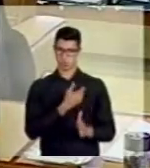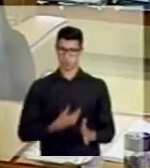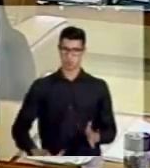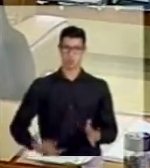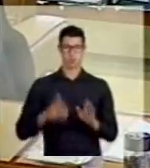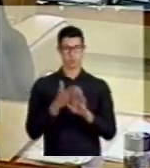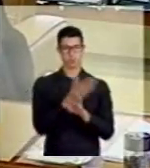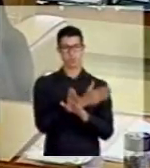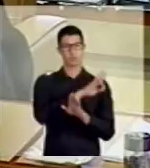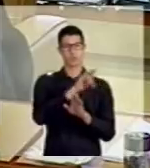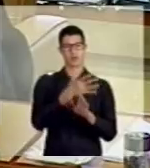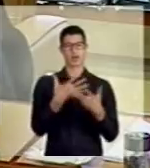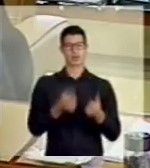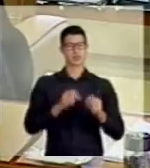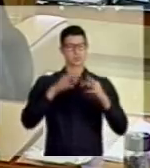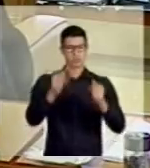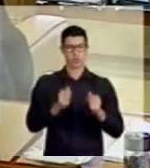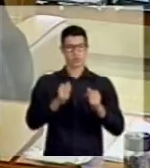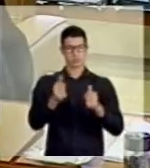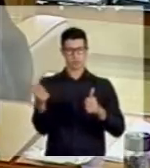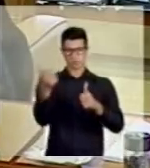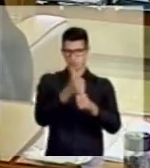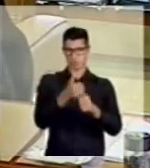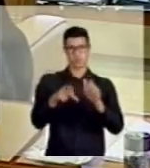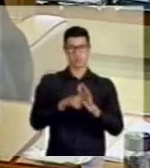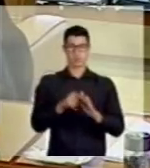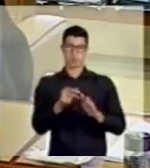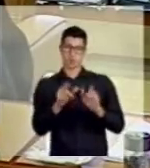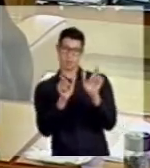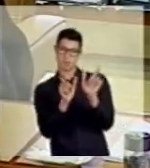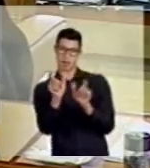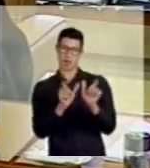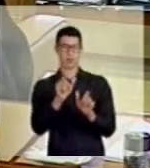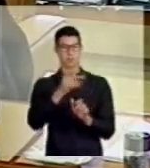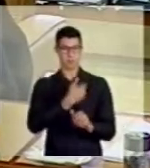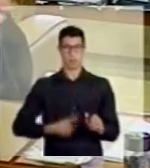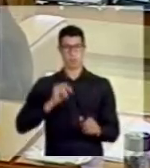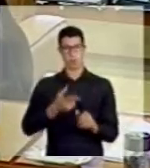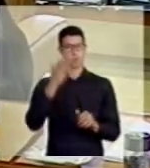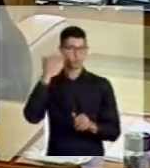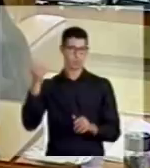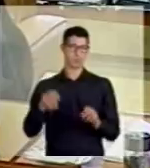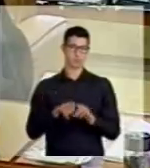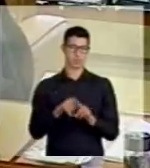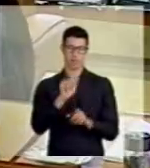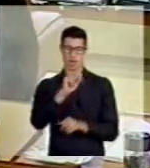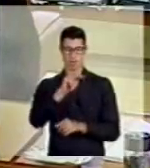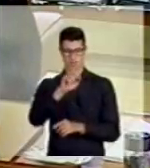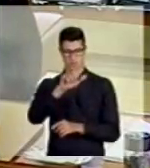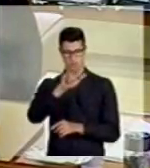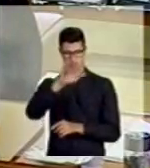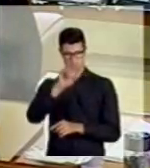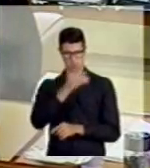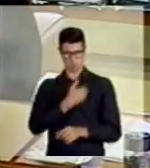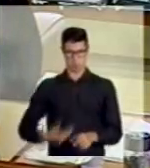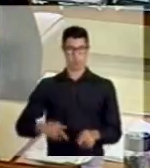será definitivo, admitindo-se, todavia, a sua substituição por apelidos públicos e notórios. Apelidos públicos notórios.